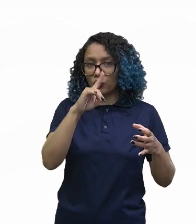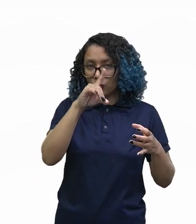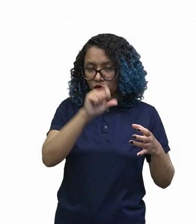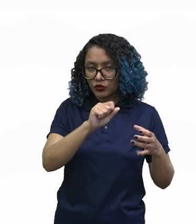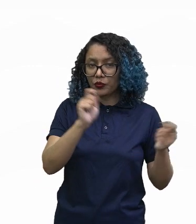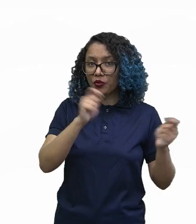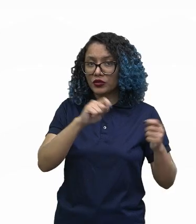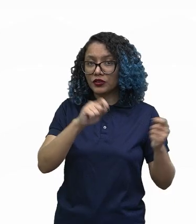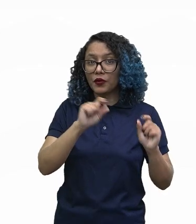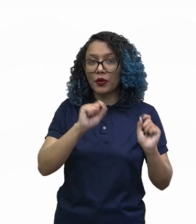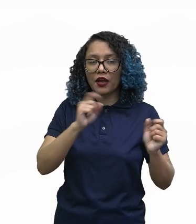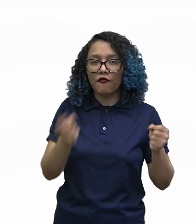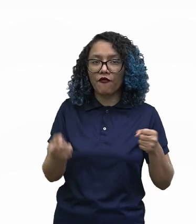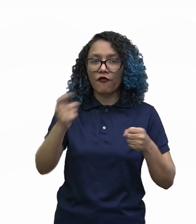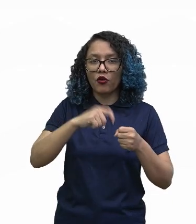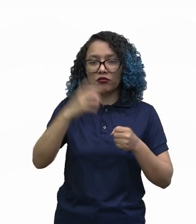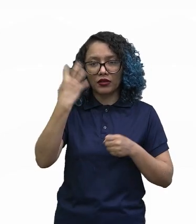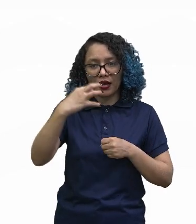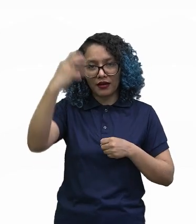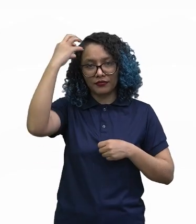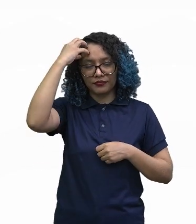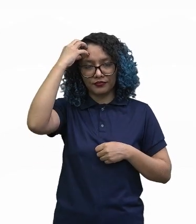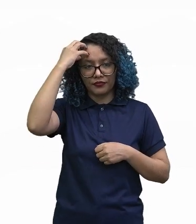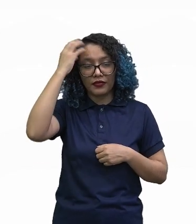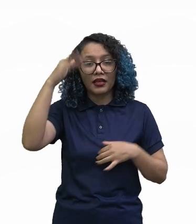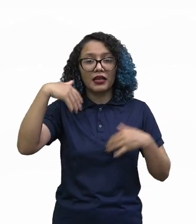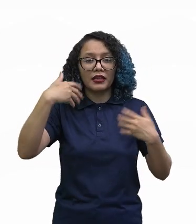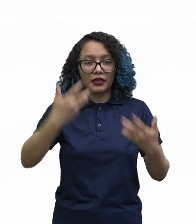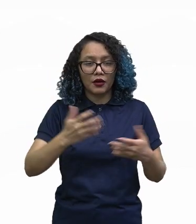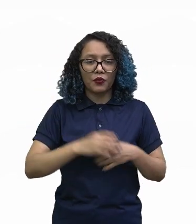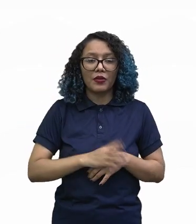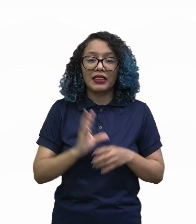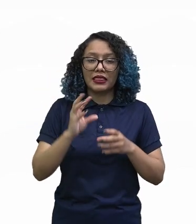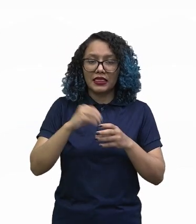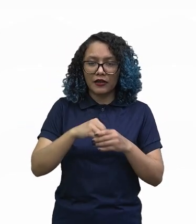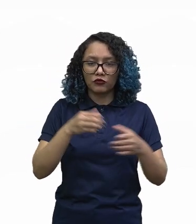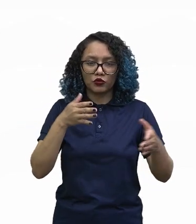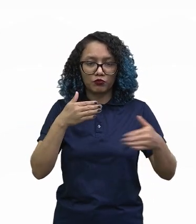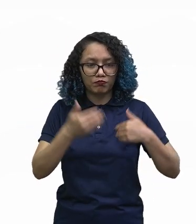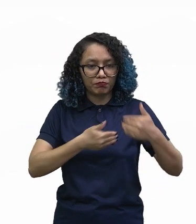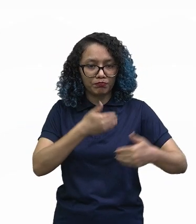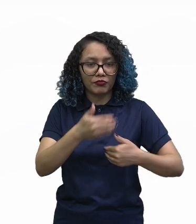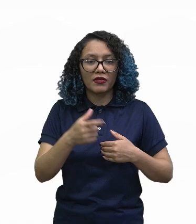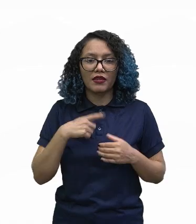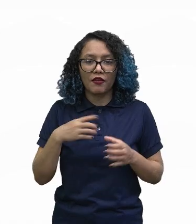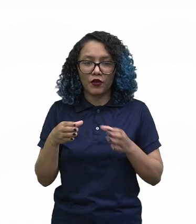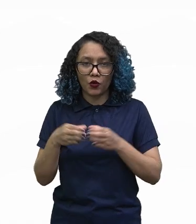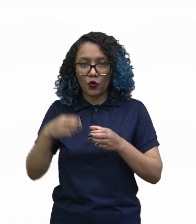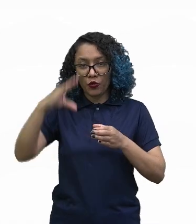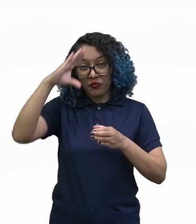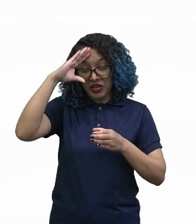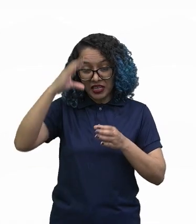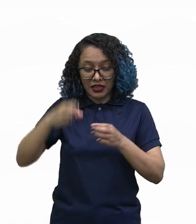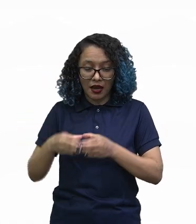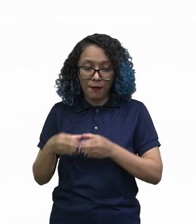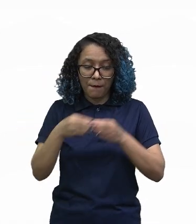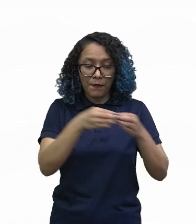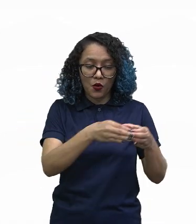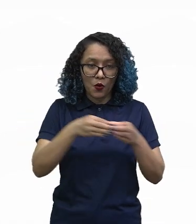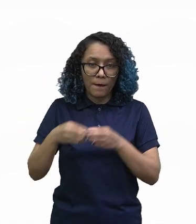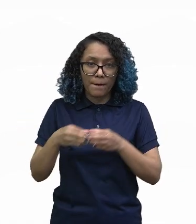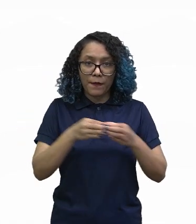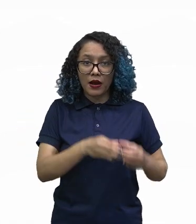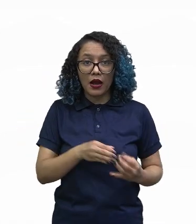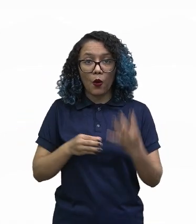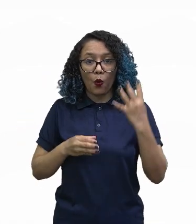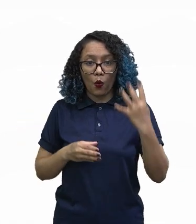processo de repressão, você teve 4 expedições militares que foram enviadas para o Arraial de Canudos, né, onde